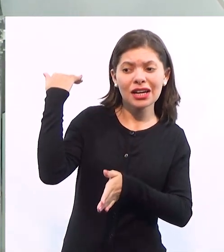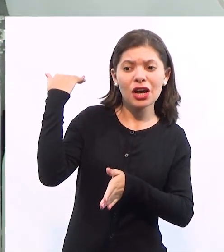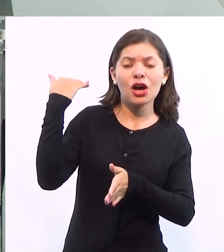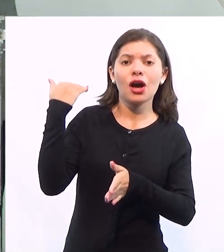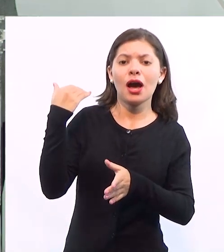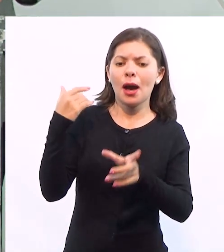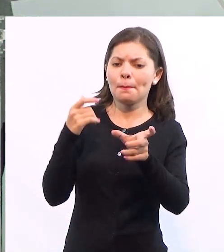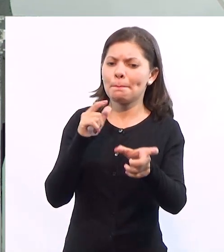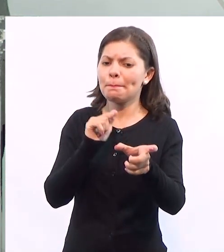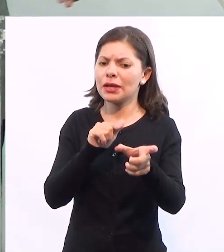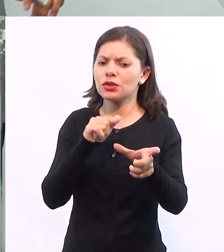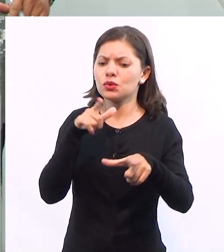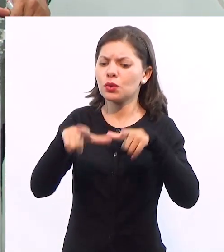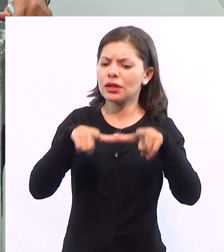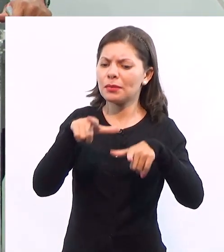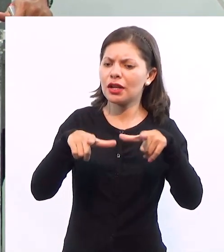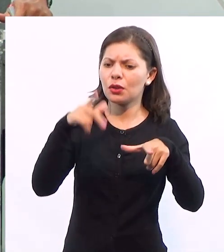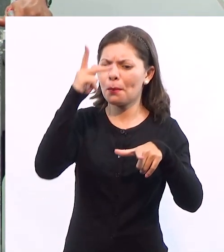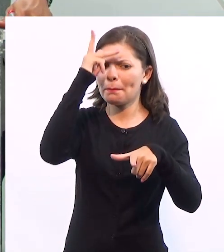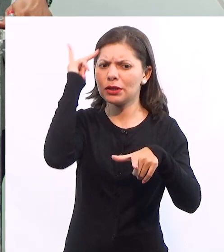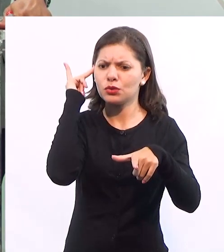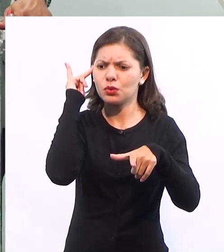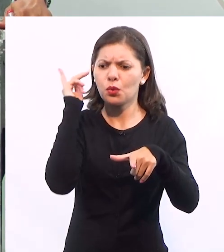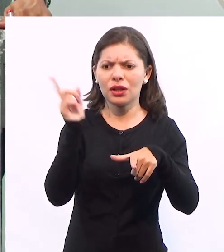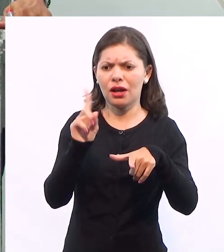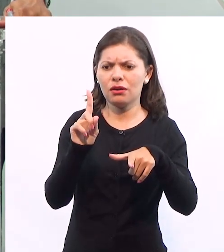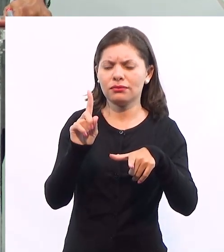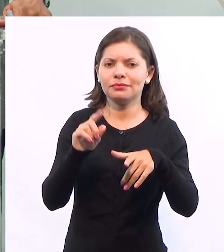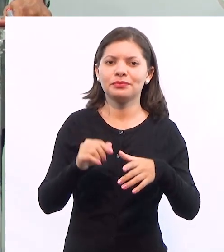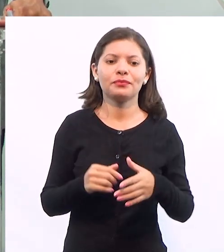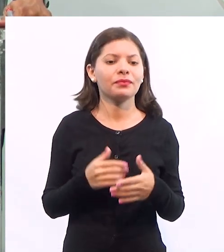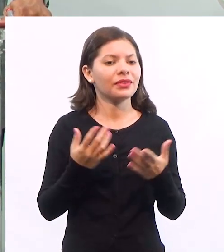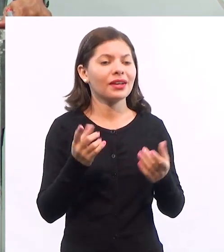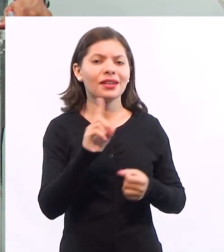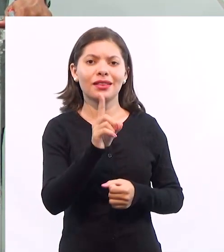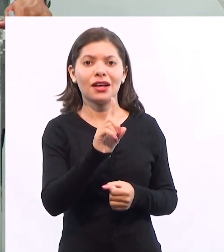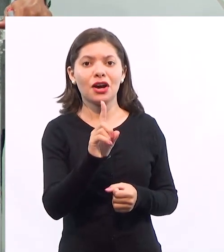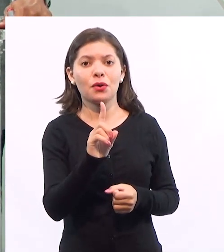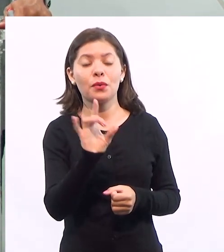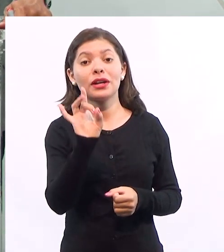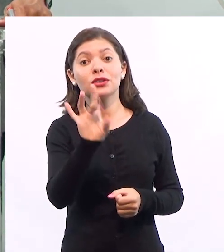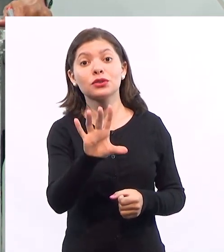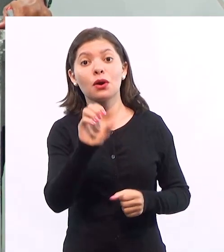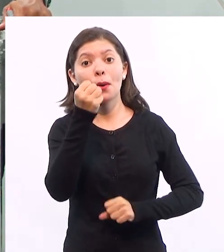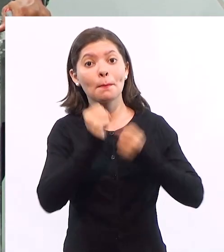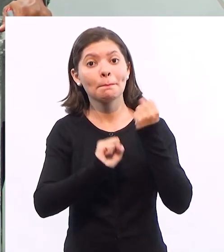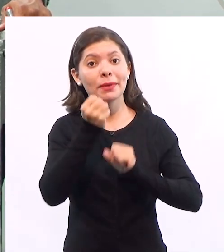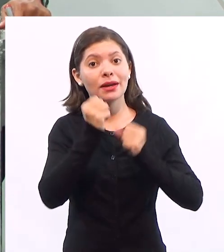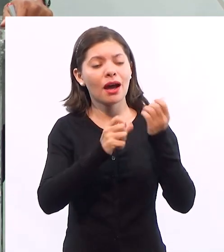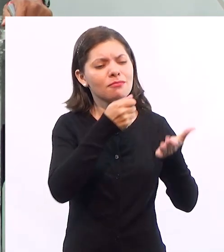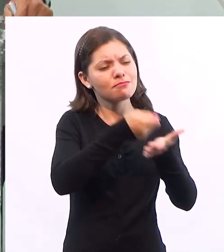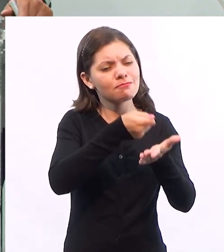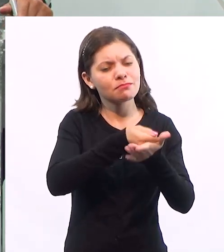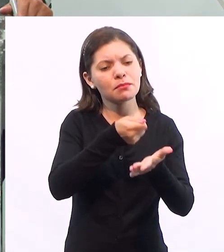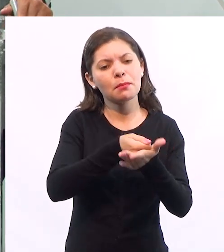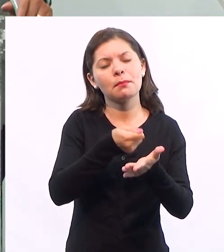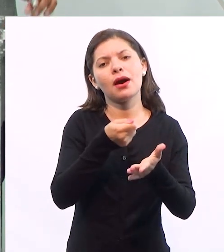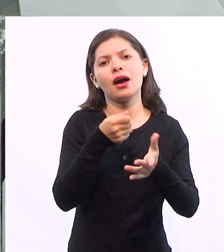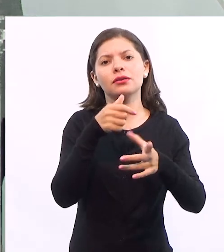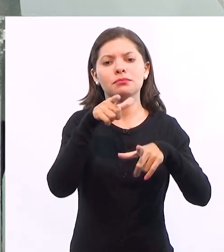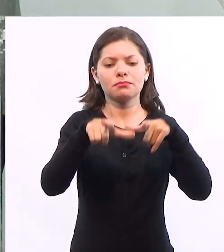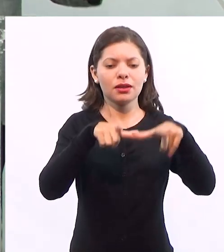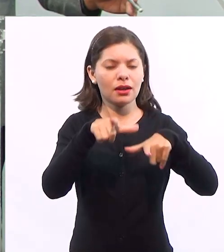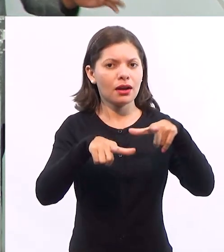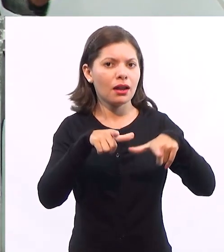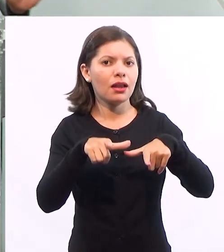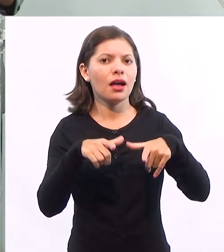o trabalhador ele não era considerado como pessoa, não. Ele era apenas um operário que estava sendo pago para executar a sua função,